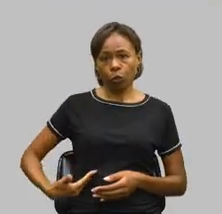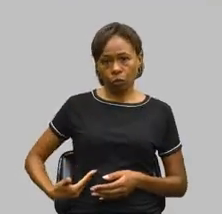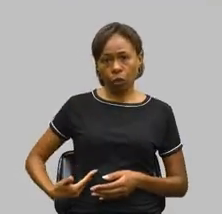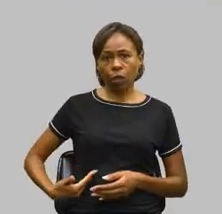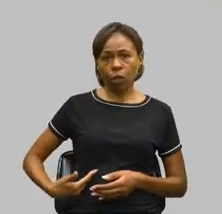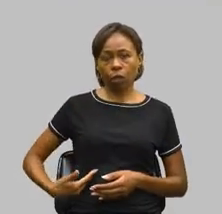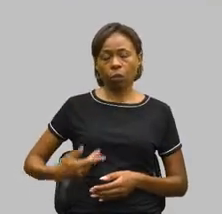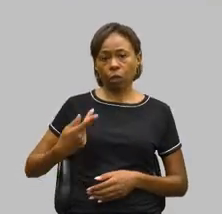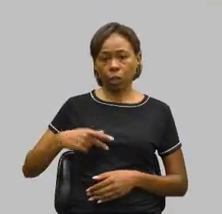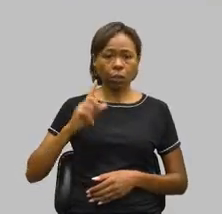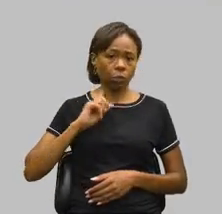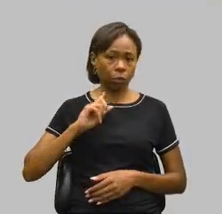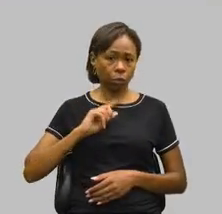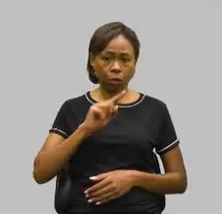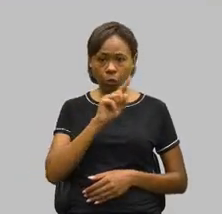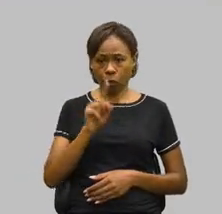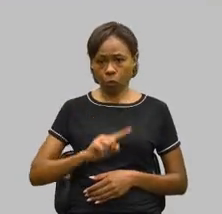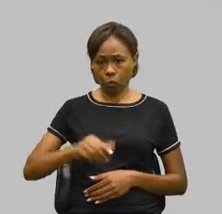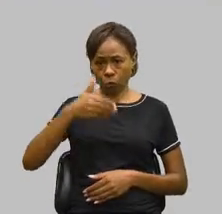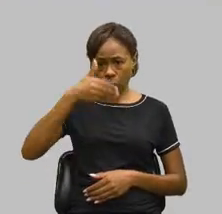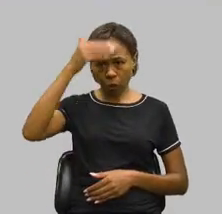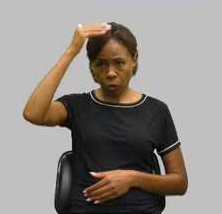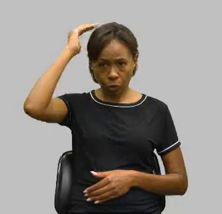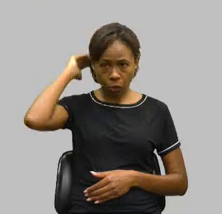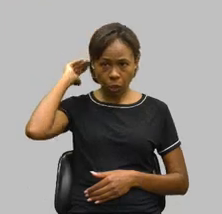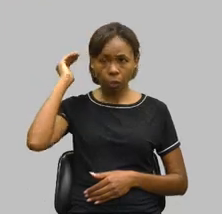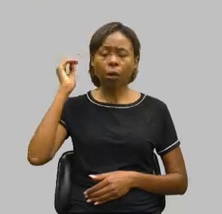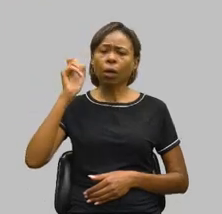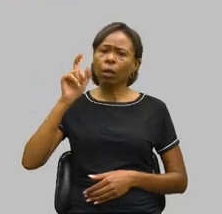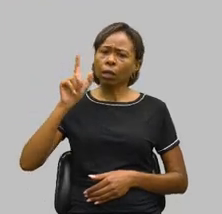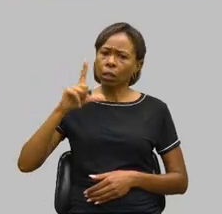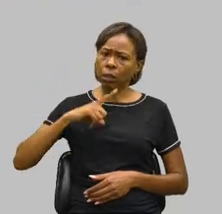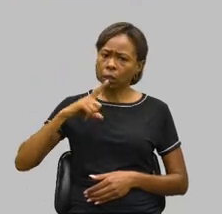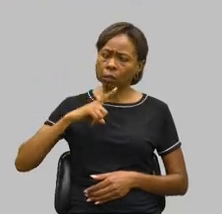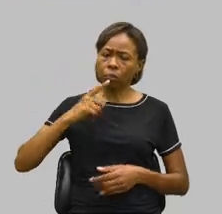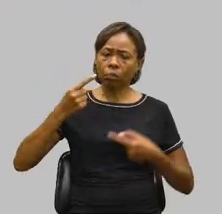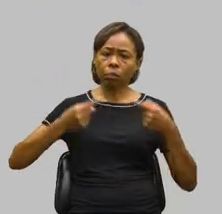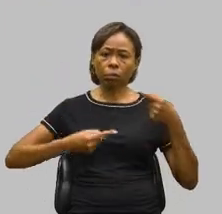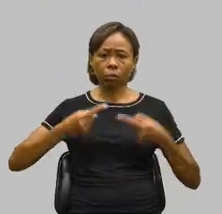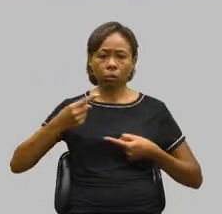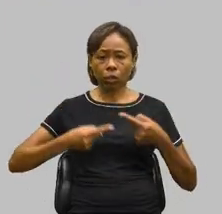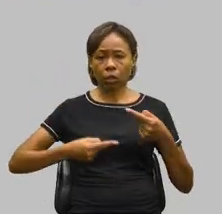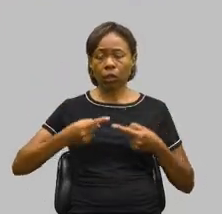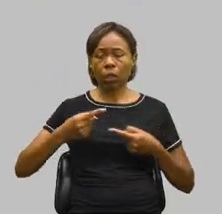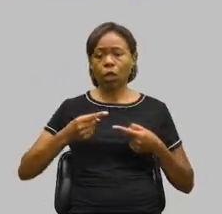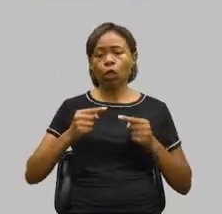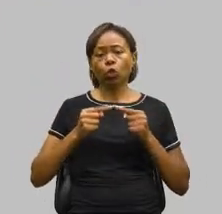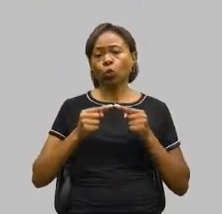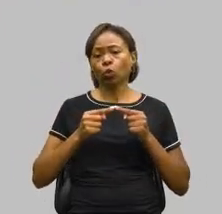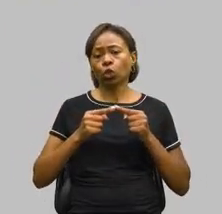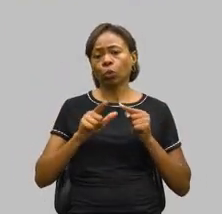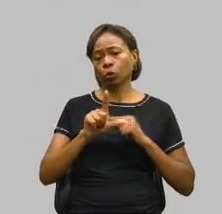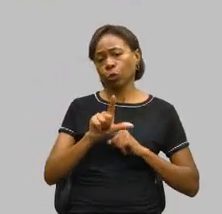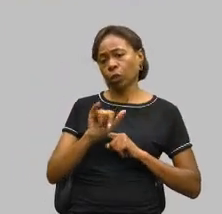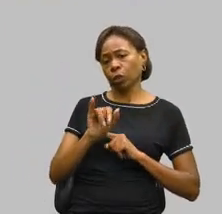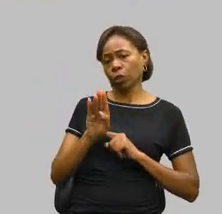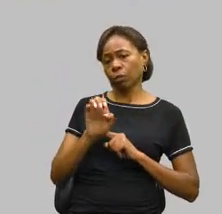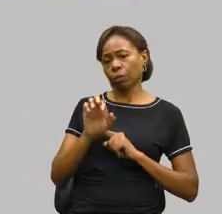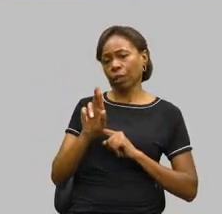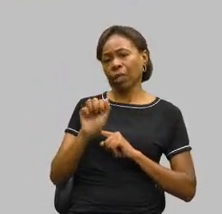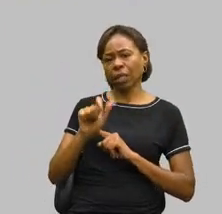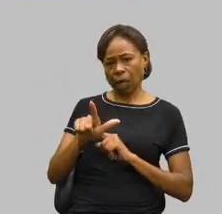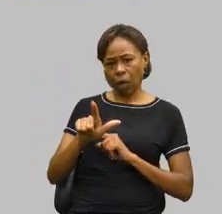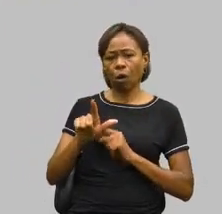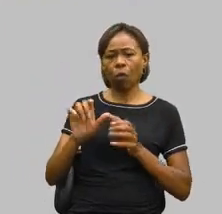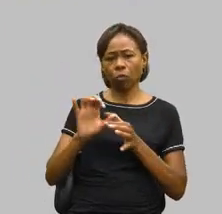Minas Gerais o governo de Zema é um governo que tem uma política Liberal uma política Liberal uma política